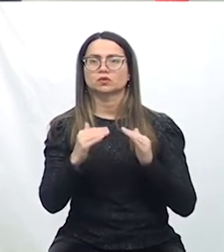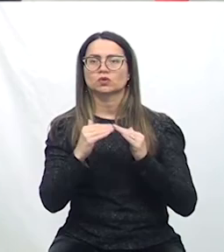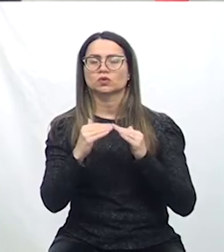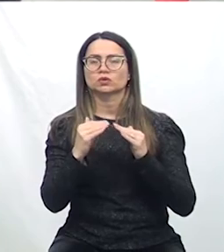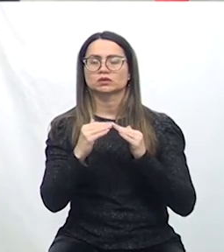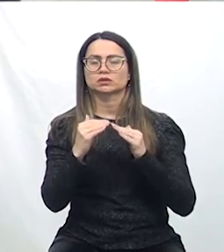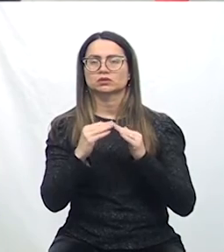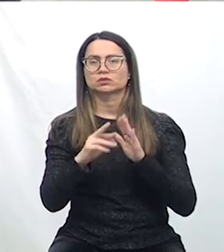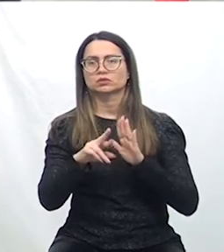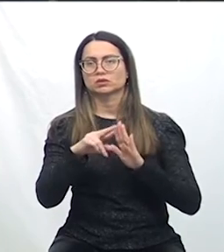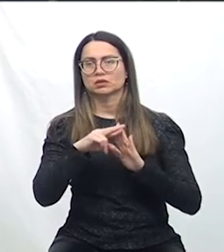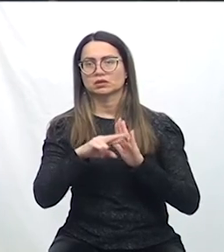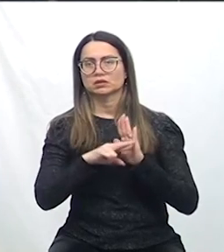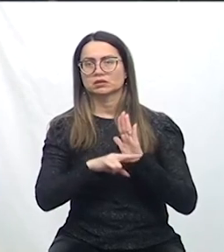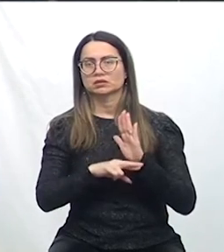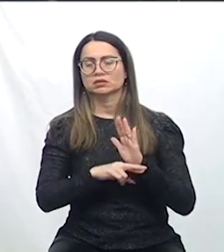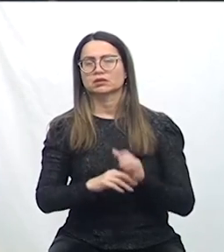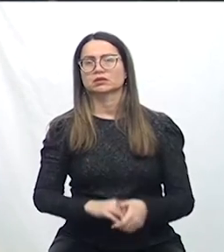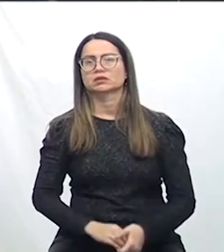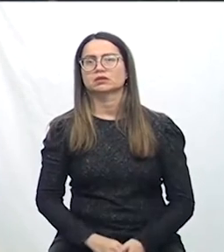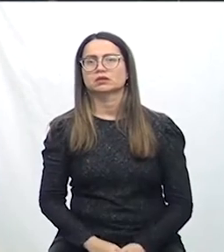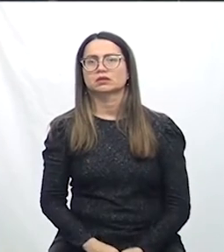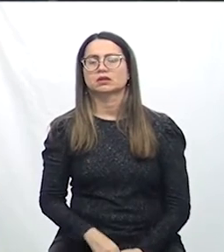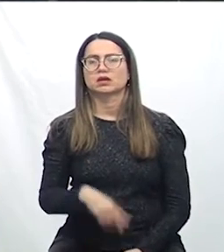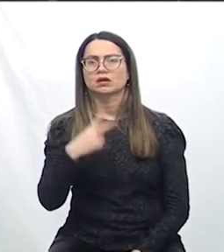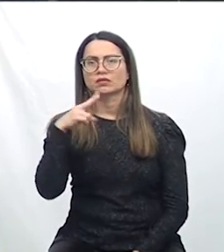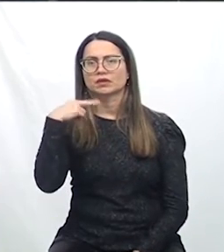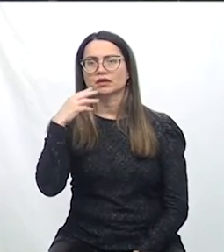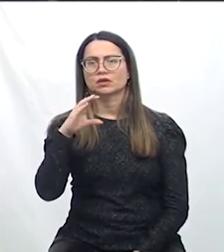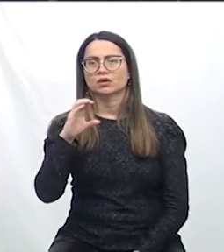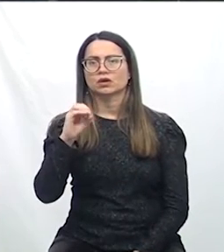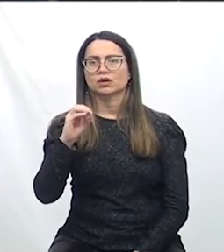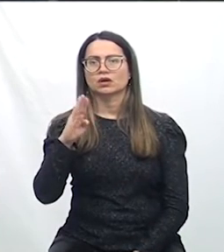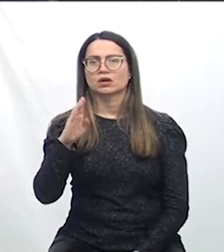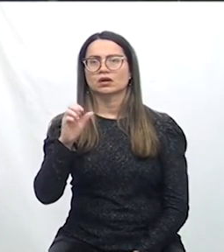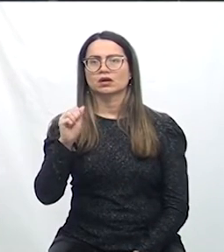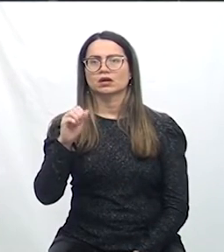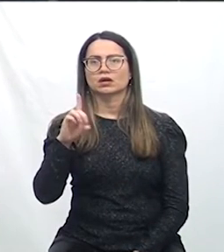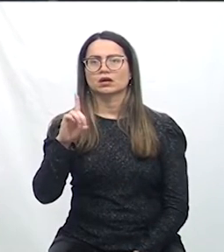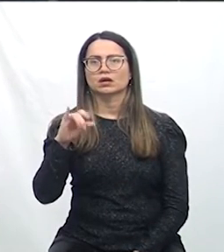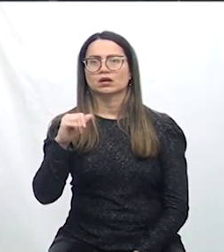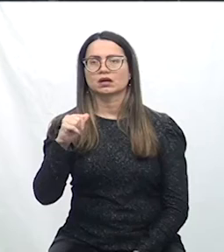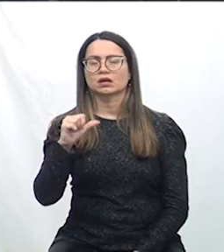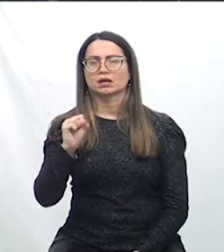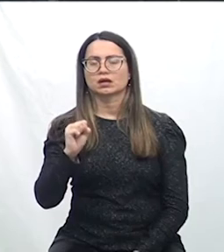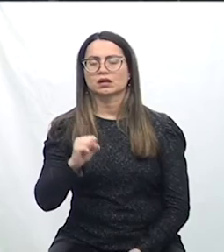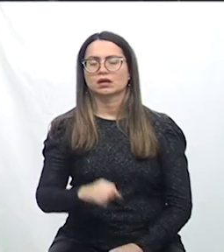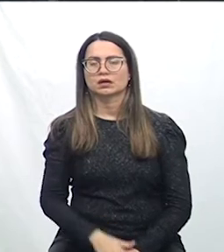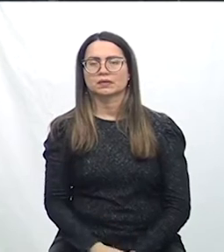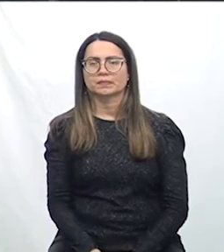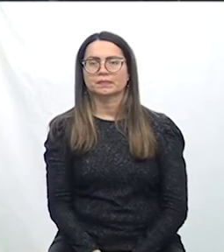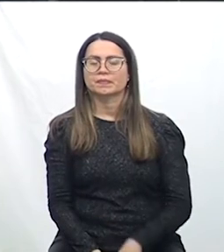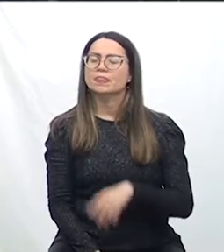de 2019. Requerimento está em discussão. Com a palavra, vereador autor Obadias Benones. Obrigado, senhor